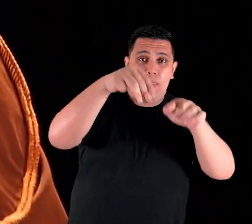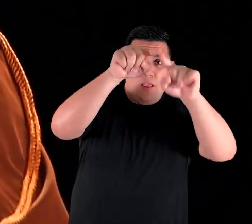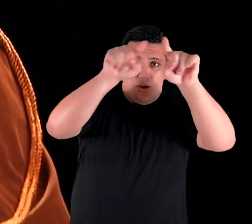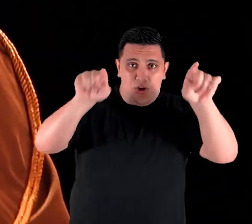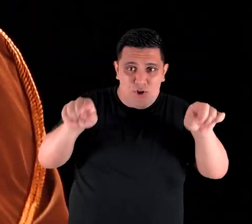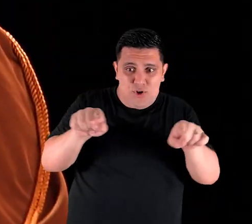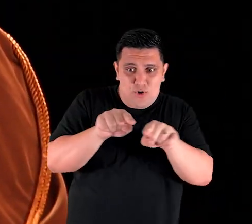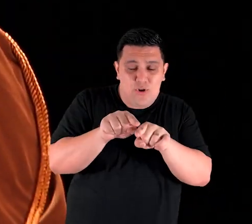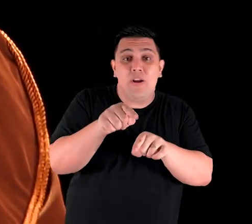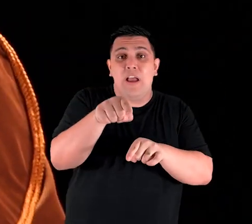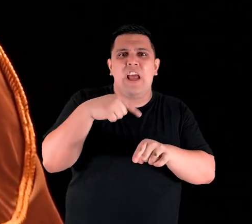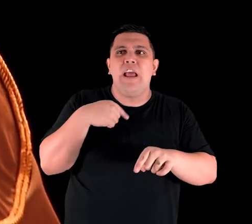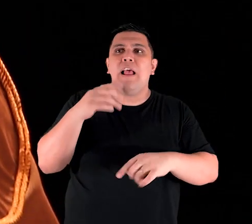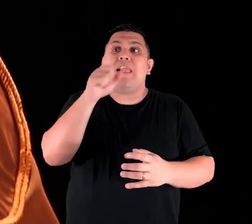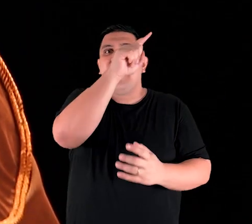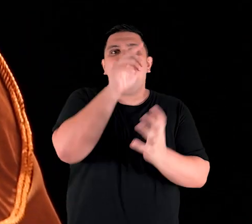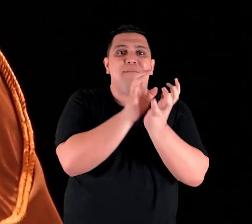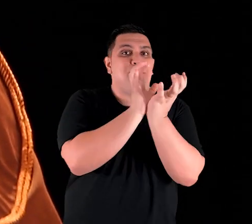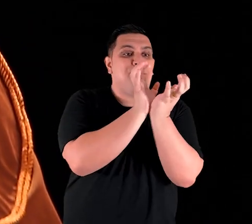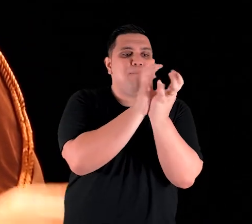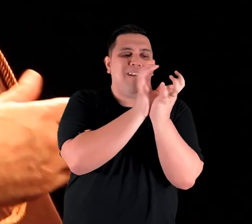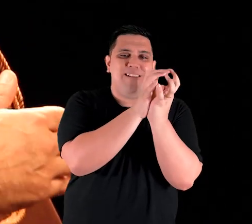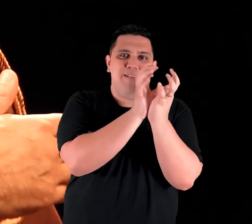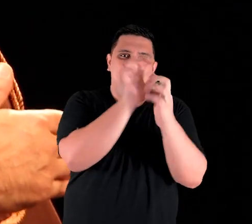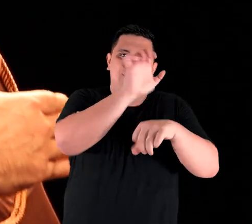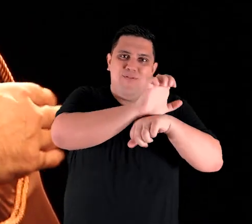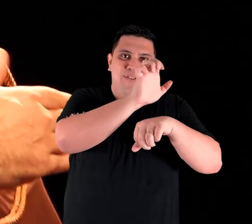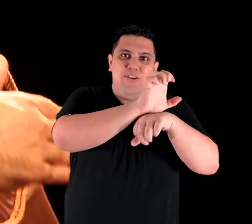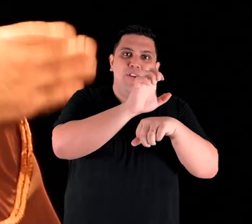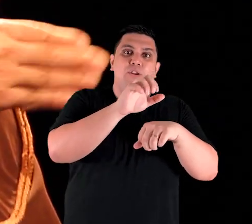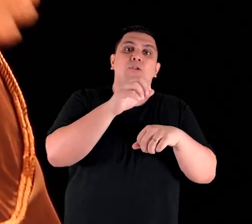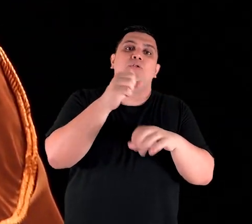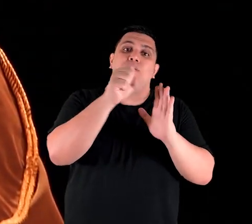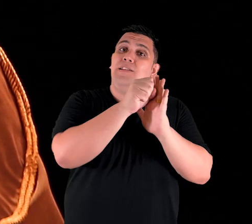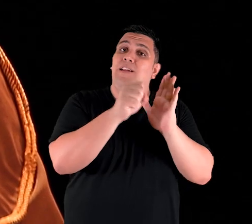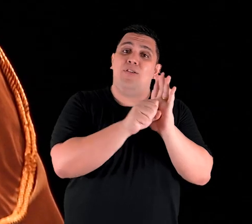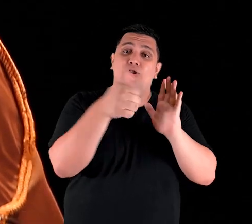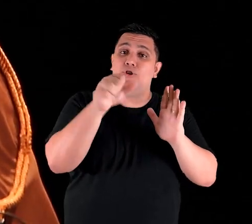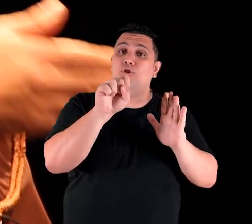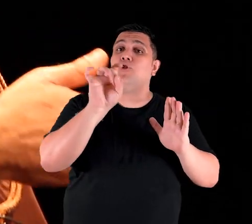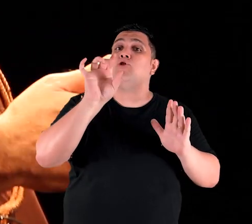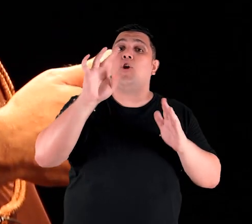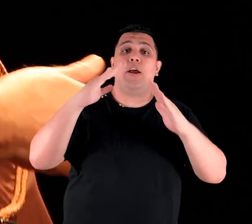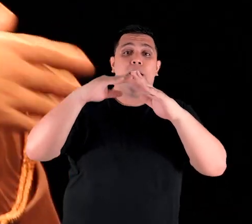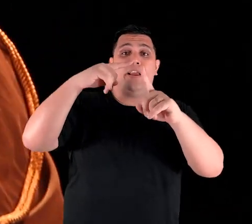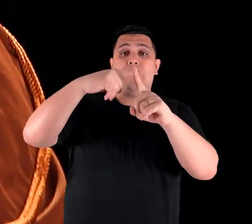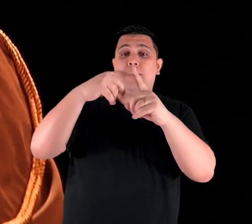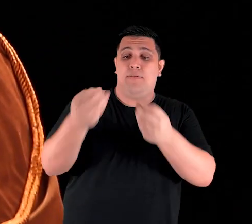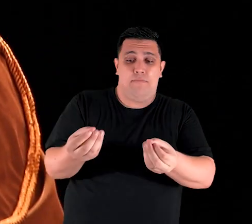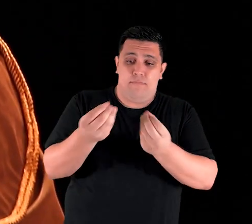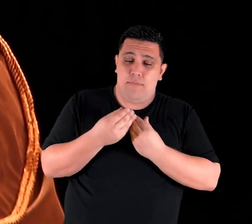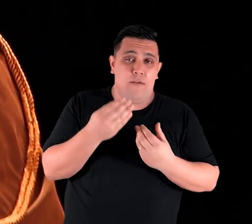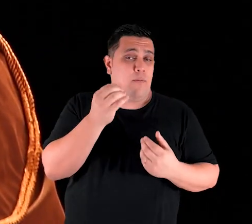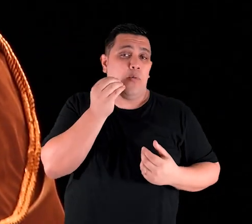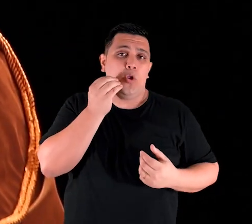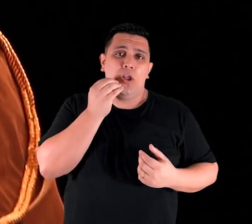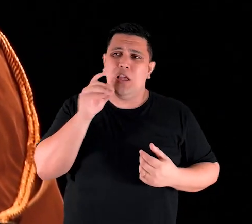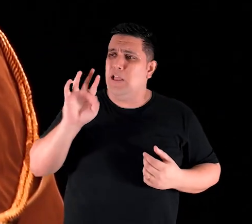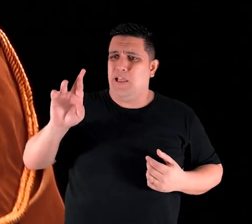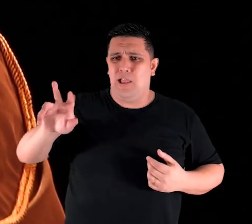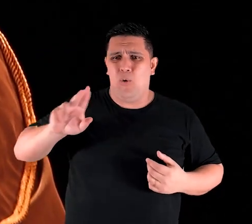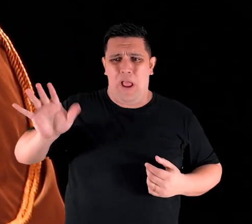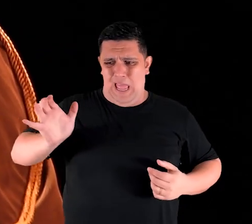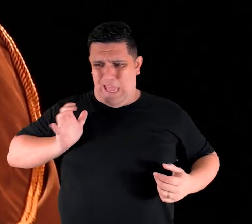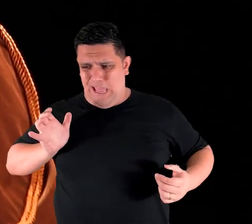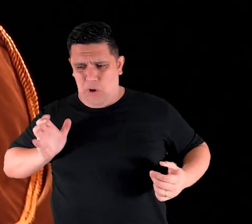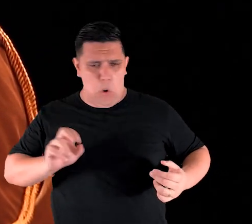No Pernambuco do século XVIII, somente a igreja dava oportunidade para mim e para tantos outros. Não sendo rico nem miserável, eu